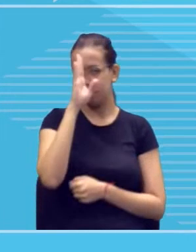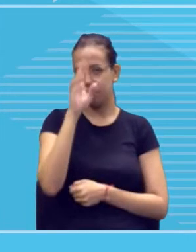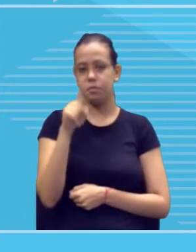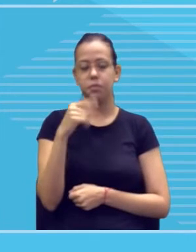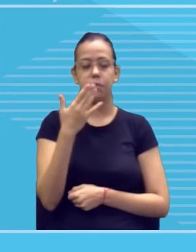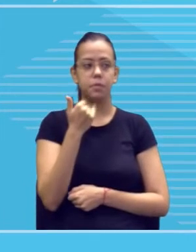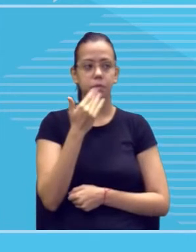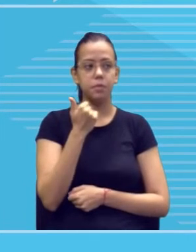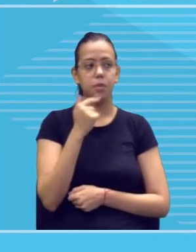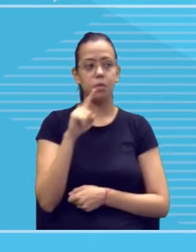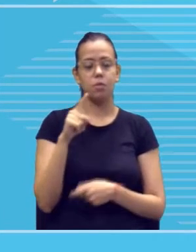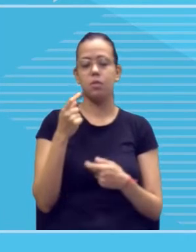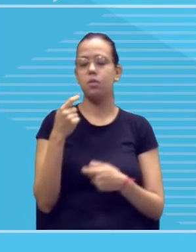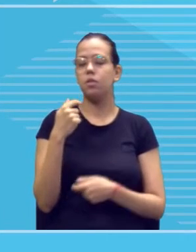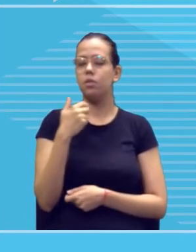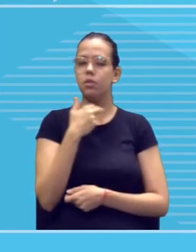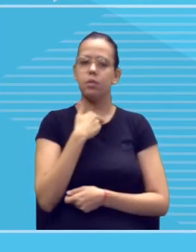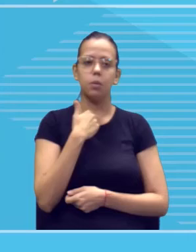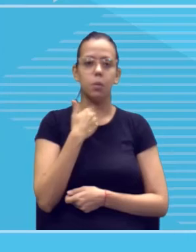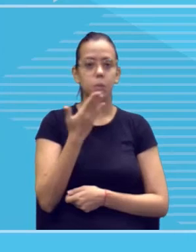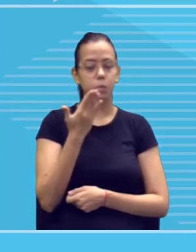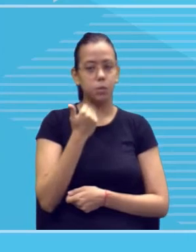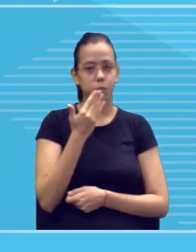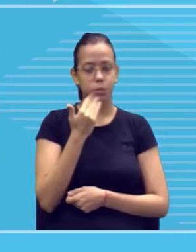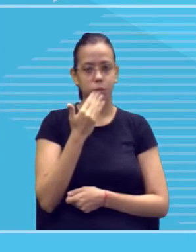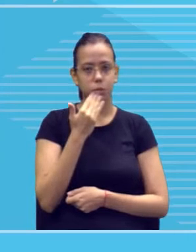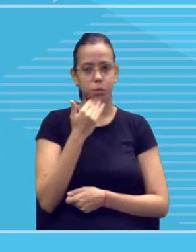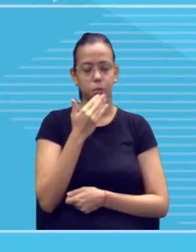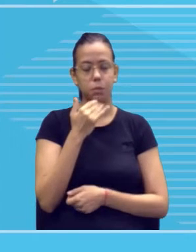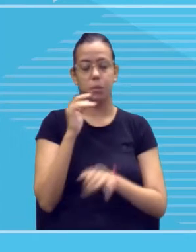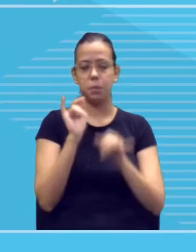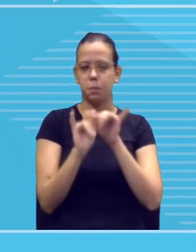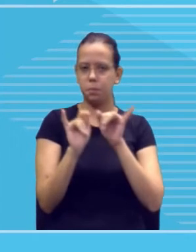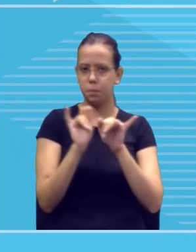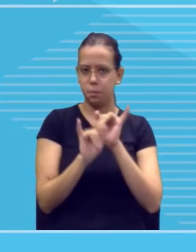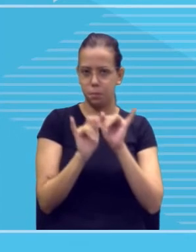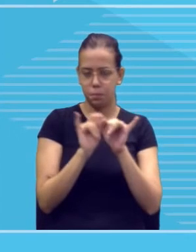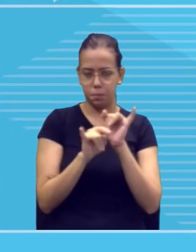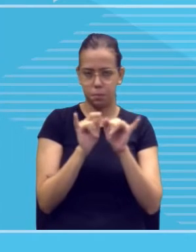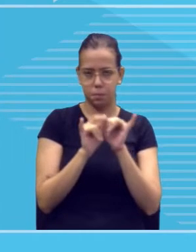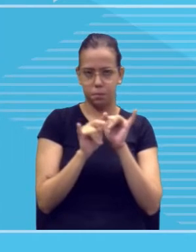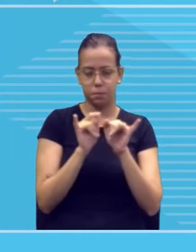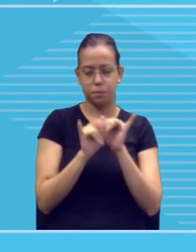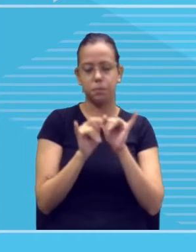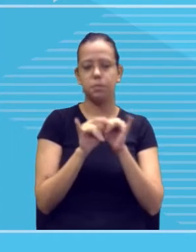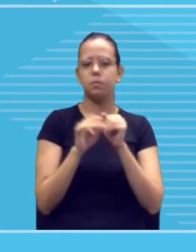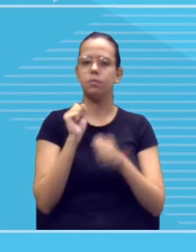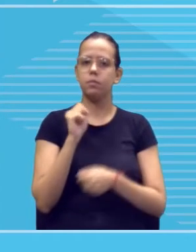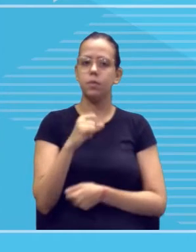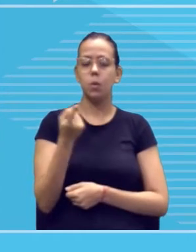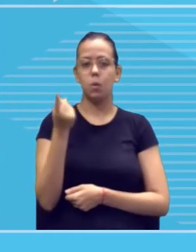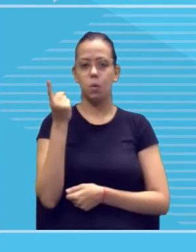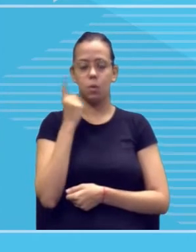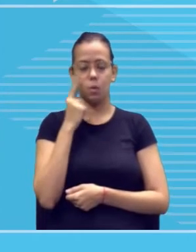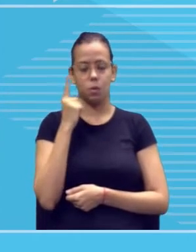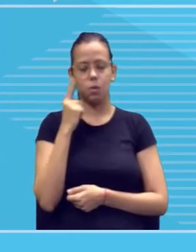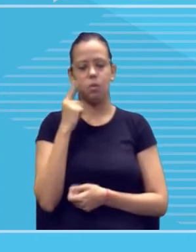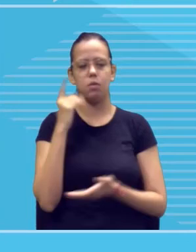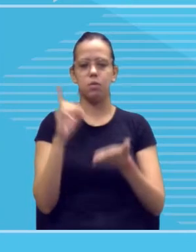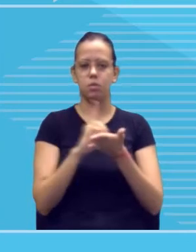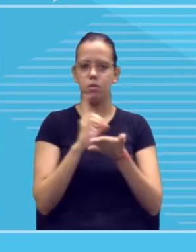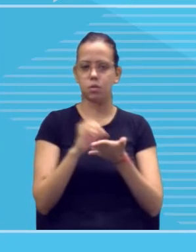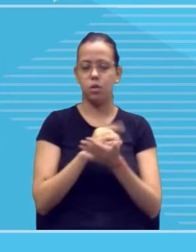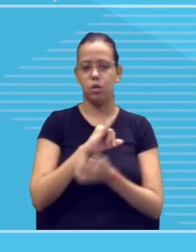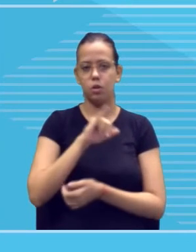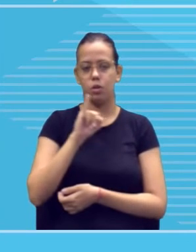você não deveria comer tanta porcaria jungfield você vai adicionar você encontra aqui Jung